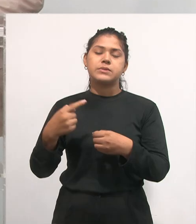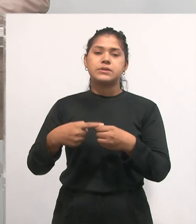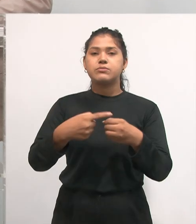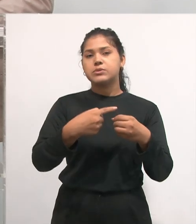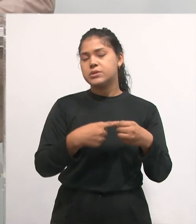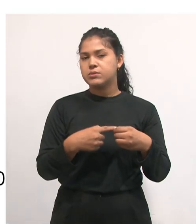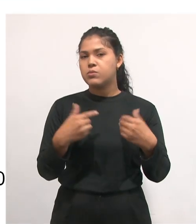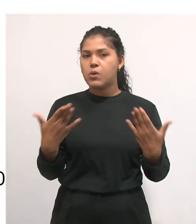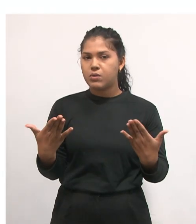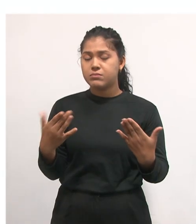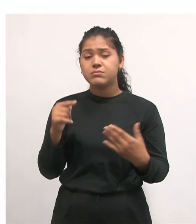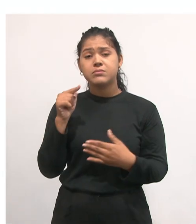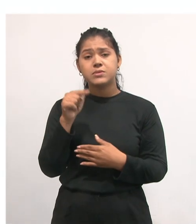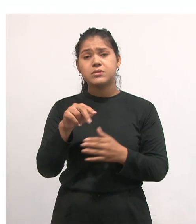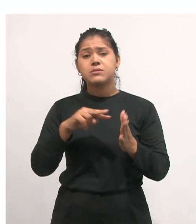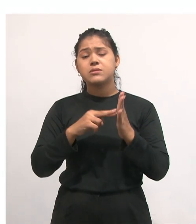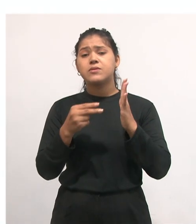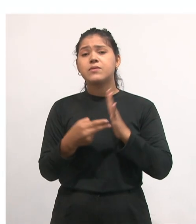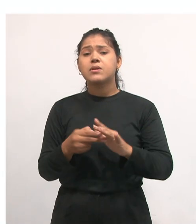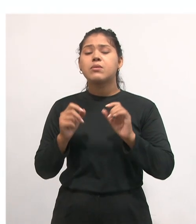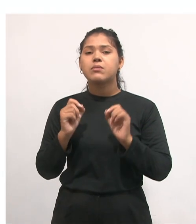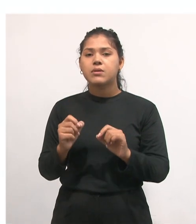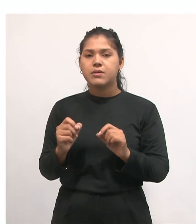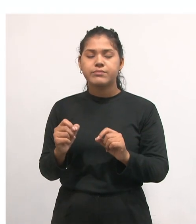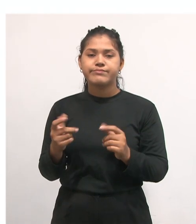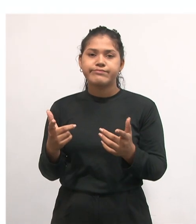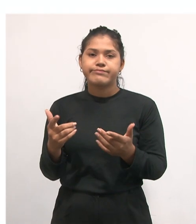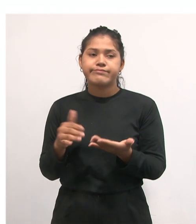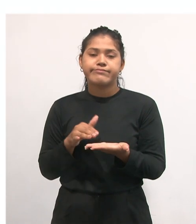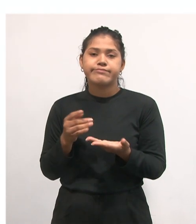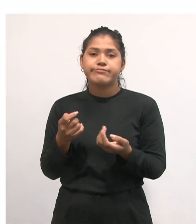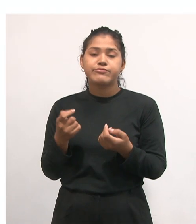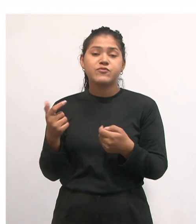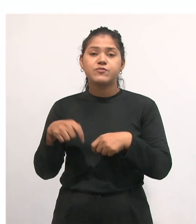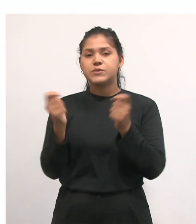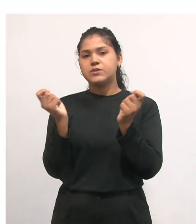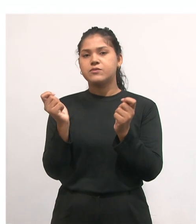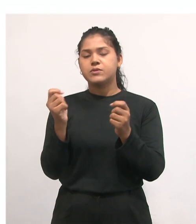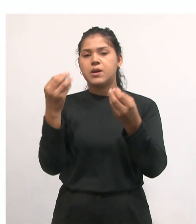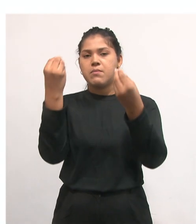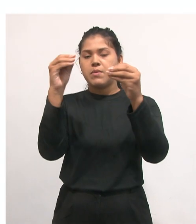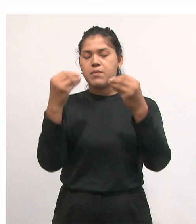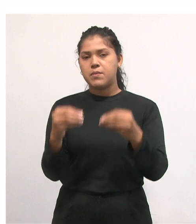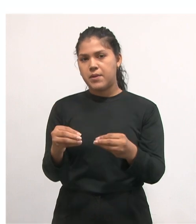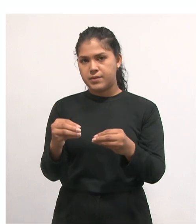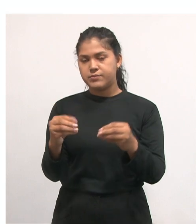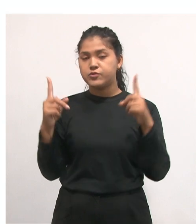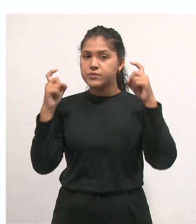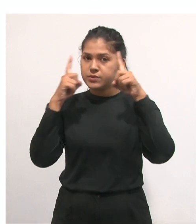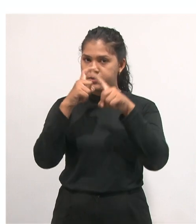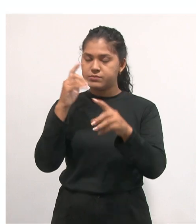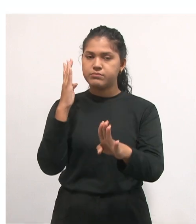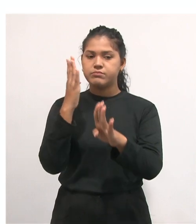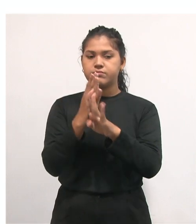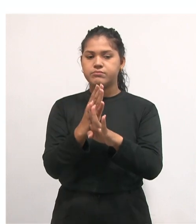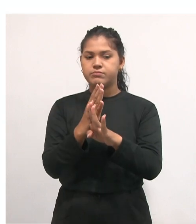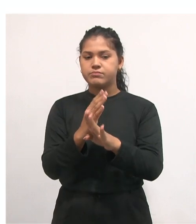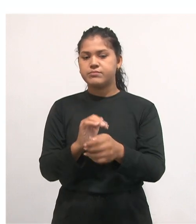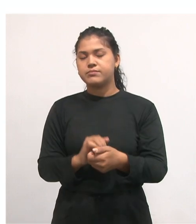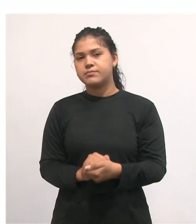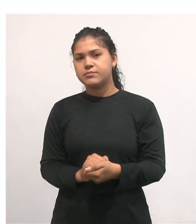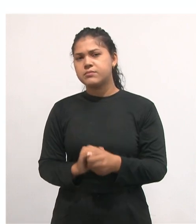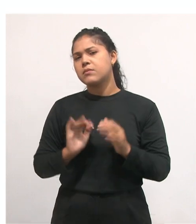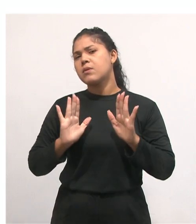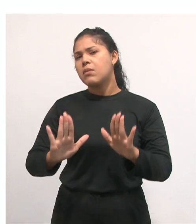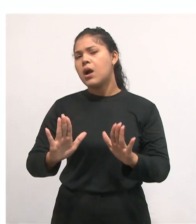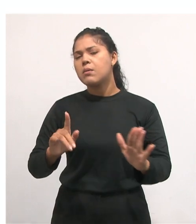esdrúxulas como essa aqui. Mas como que nós determinamos, então, esse R,